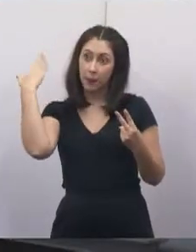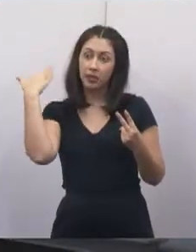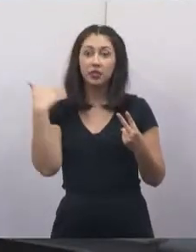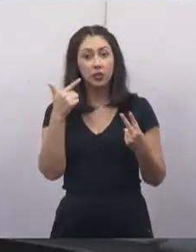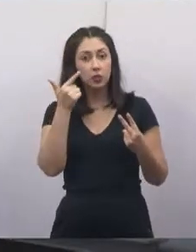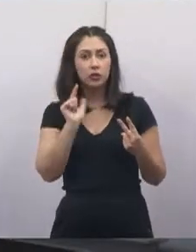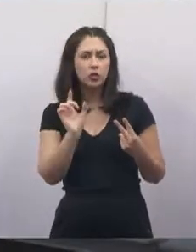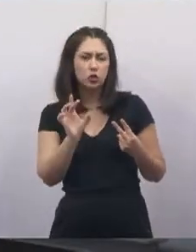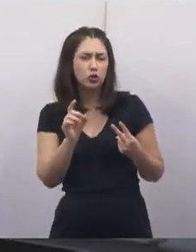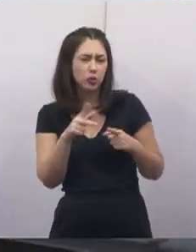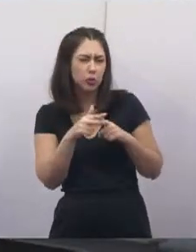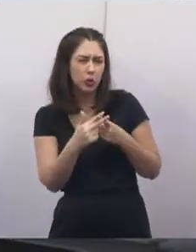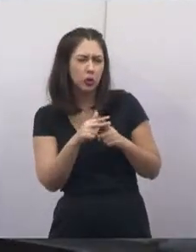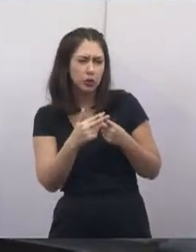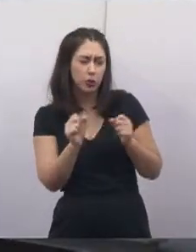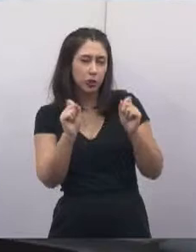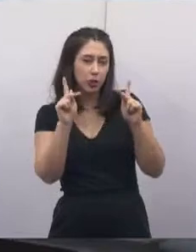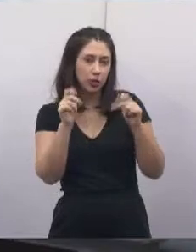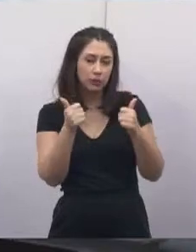a história, tá bom?